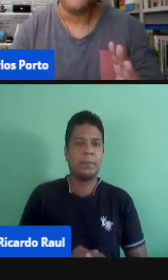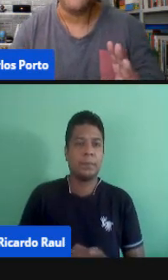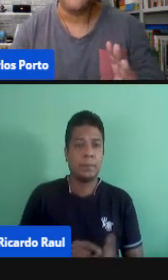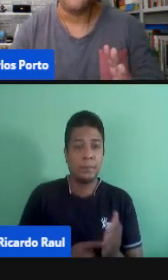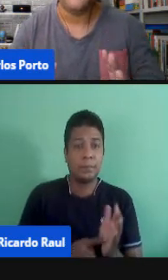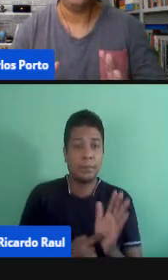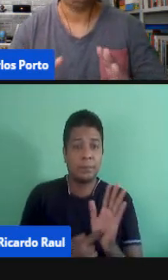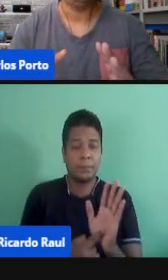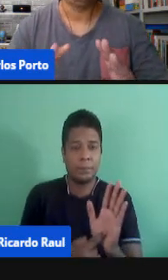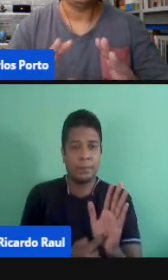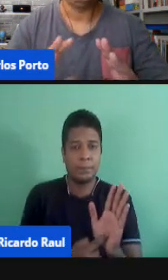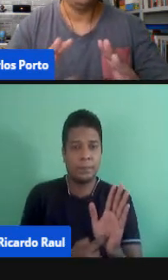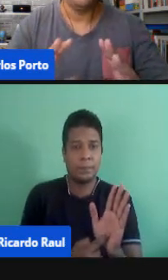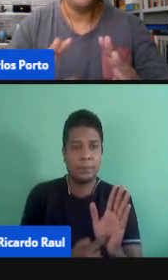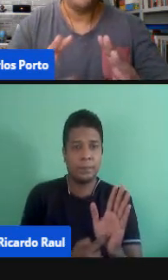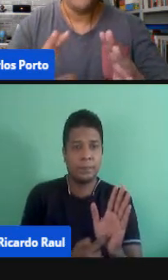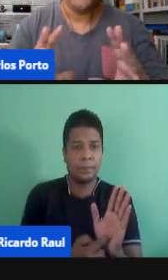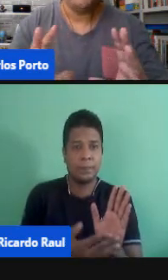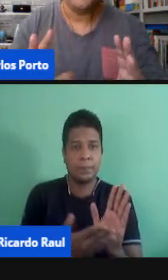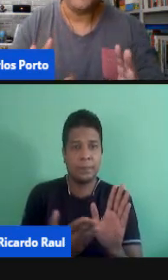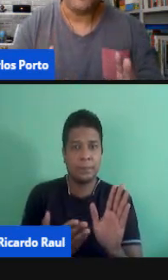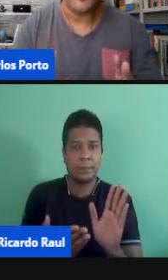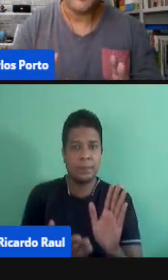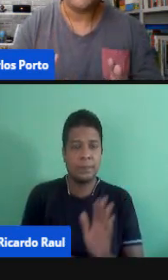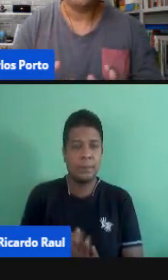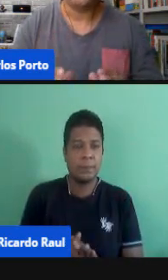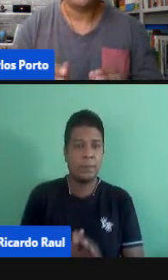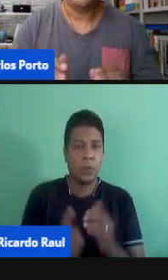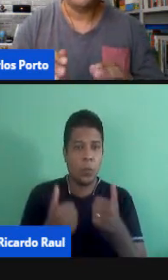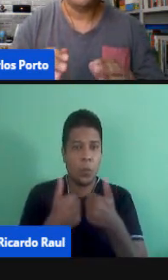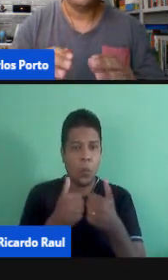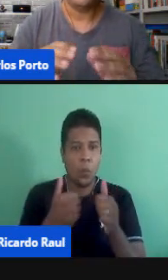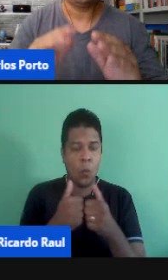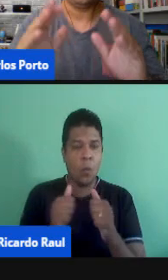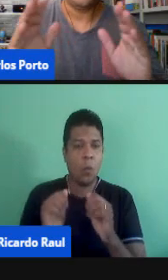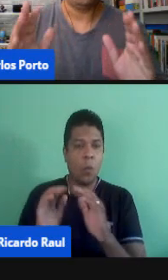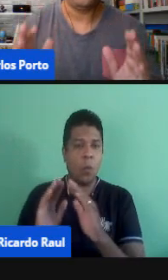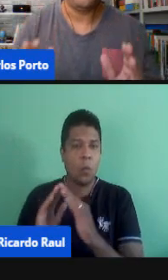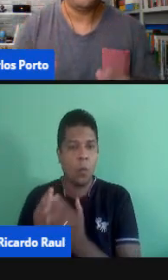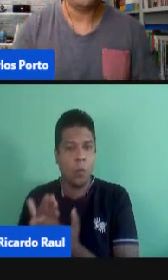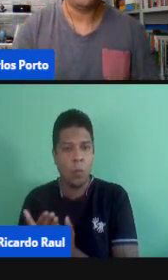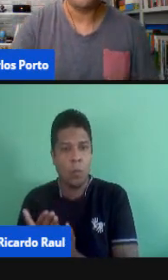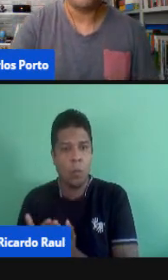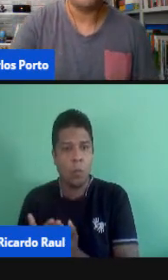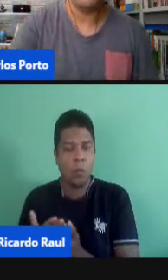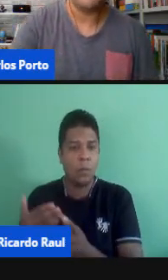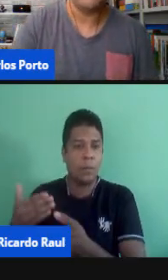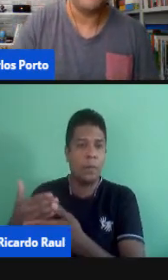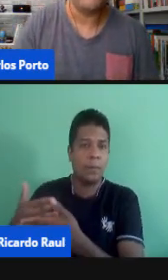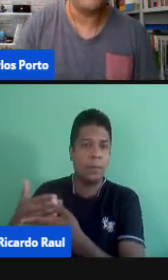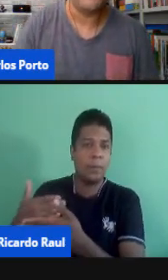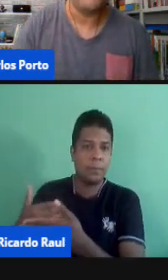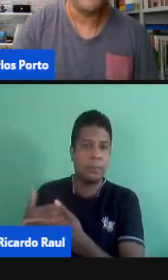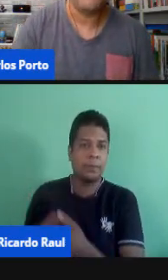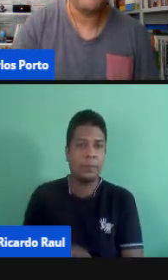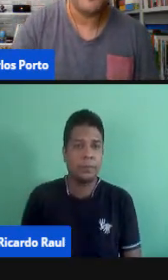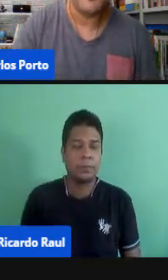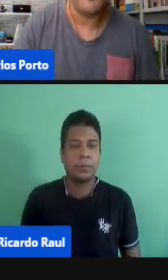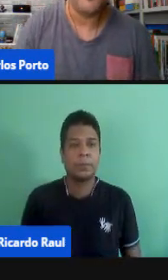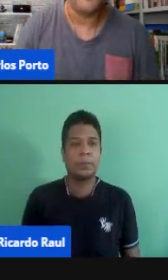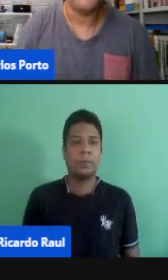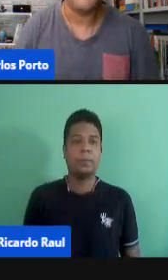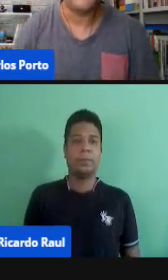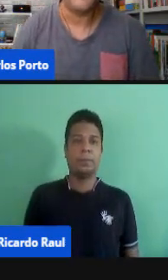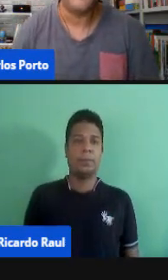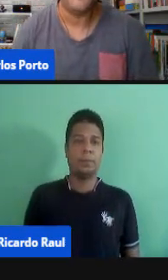figura, né, de um ônibus escolar, atrás deixa eu só passar um slide aqui para você poder